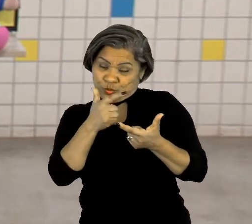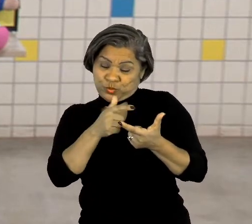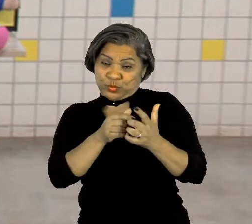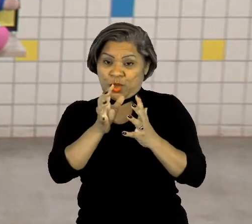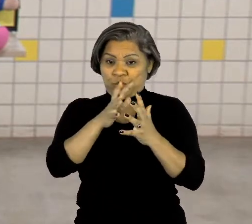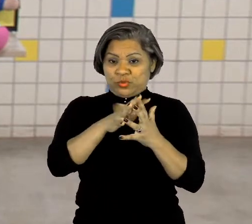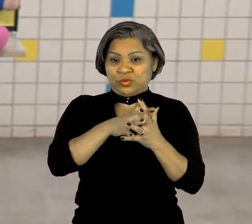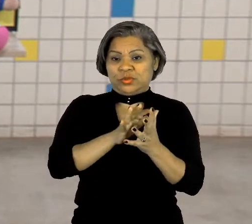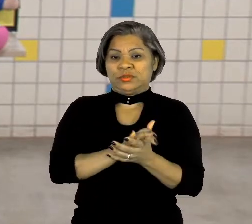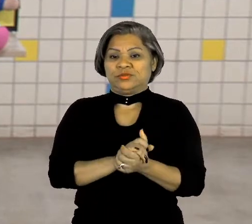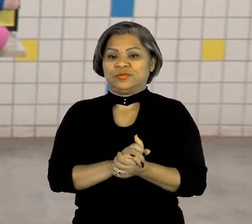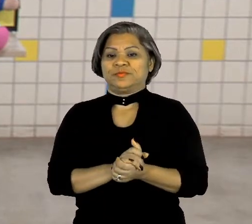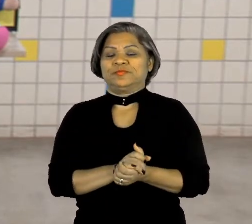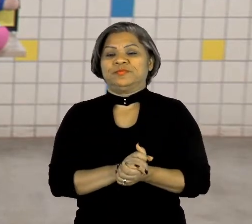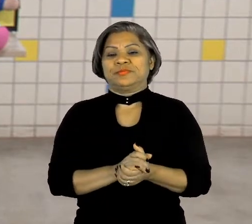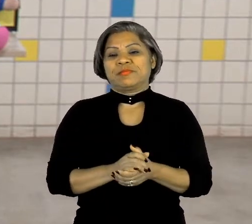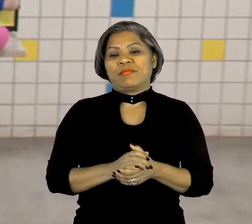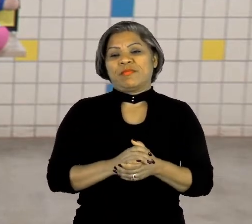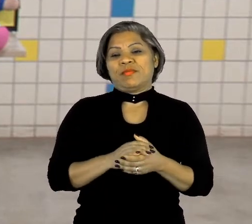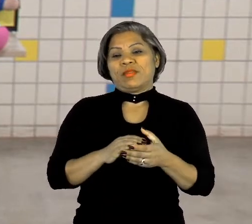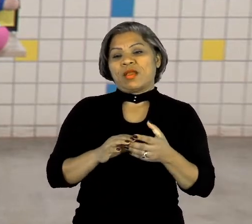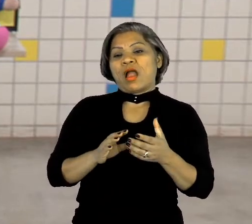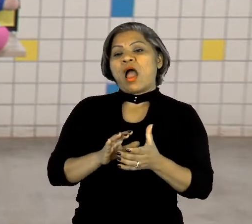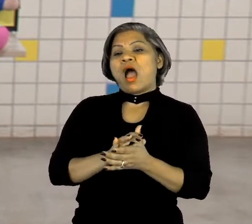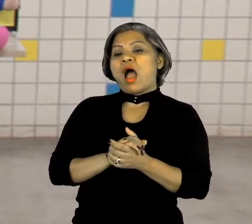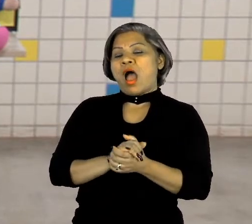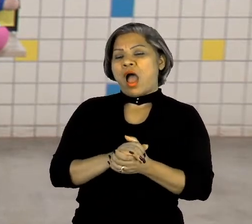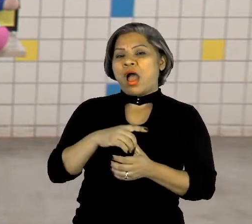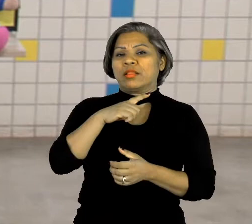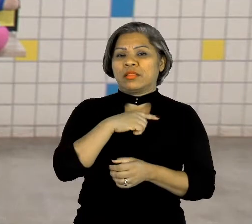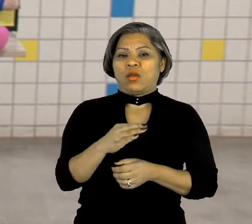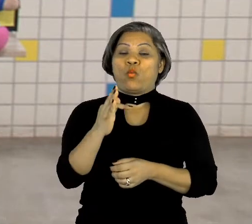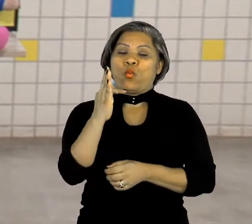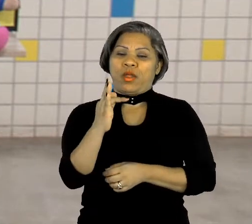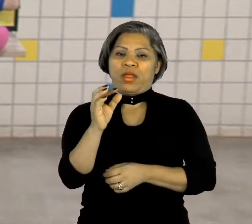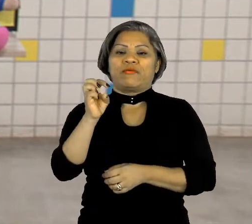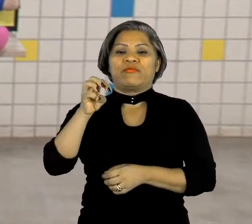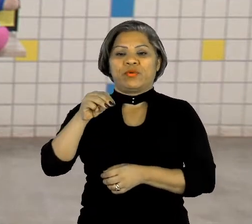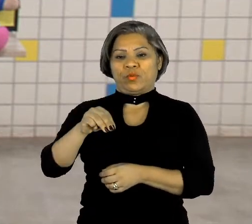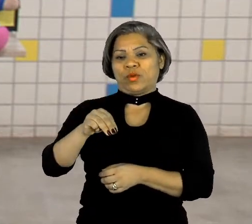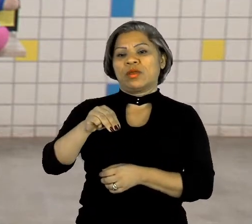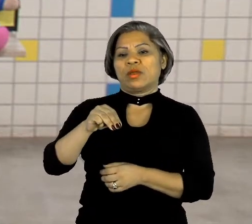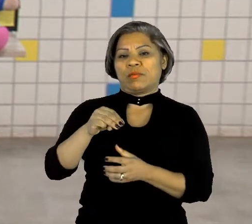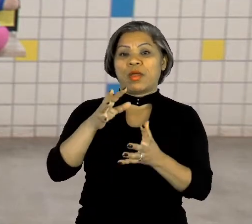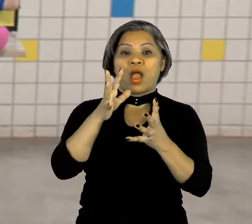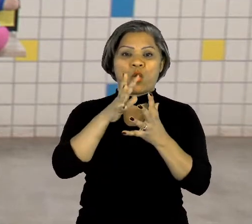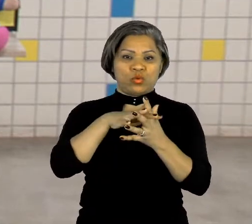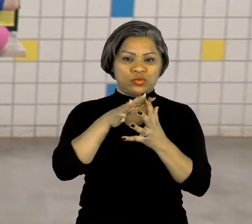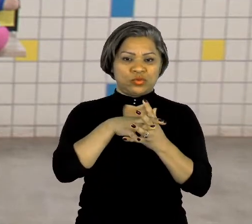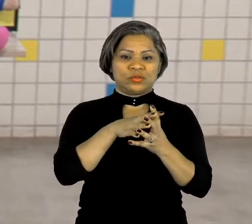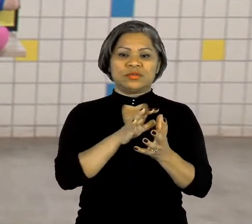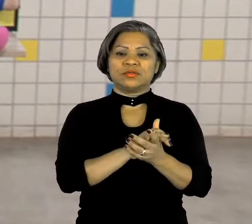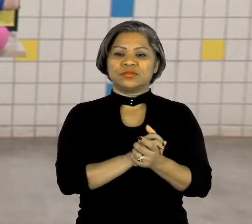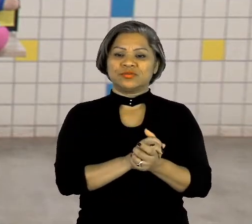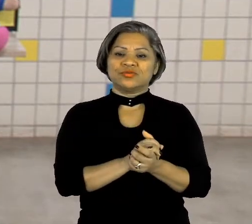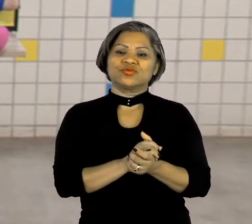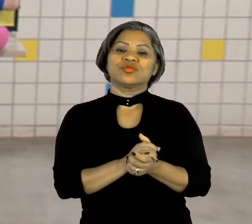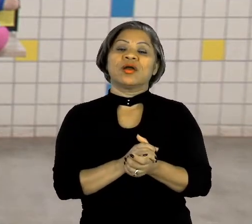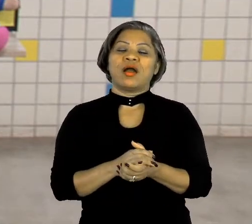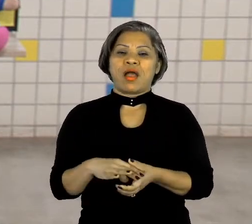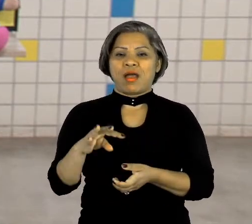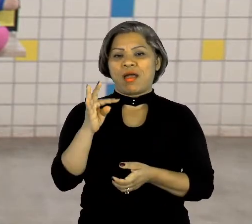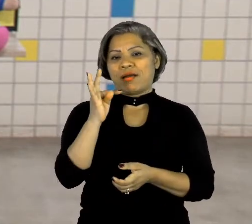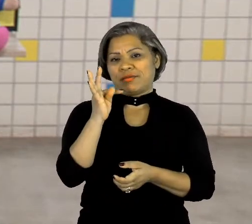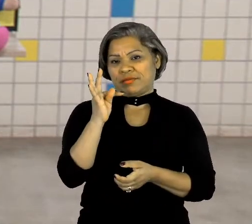tem 2 consoantes, ó, o F e o N, então já foram 3. E aqui mais uma